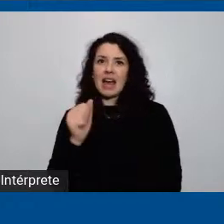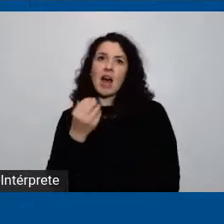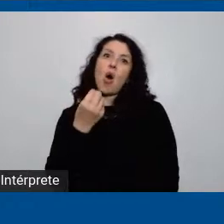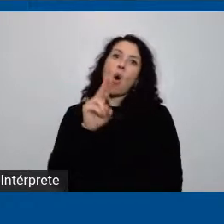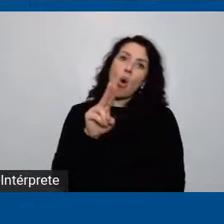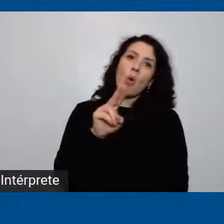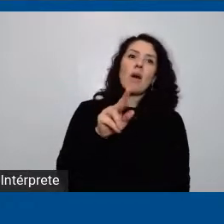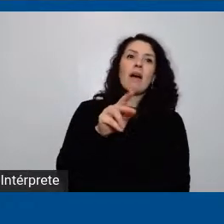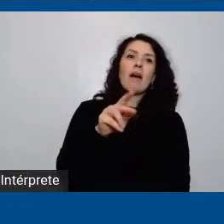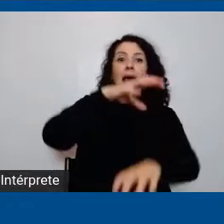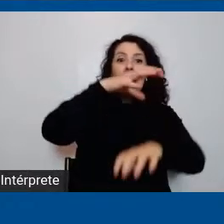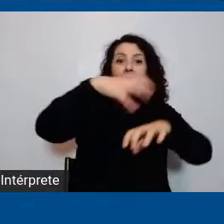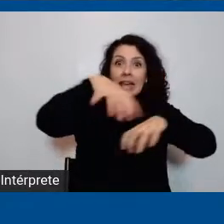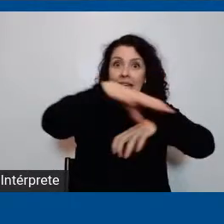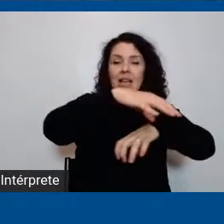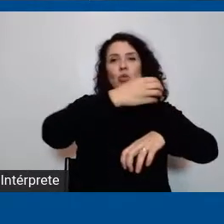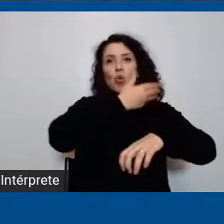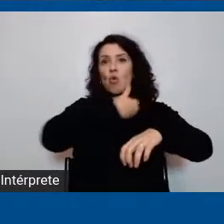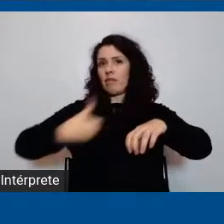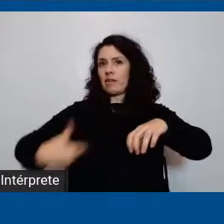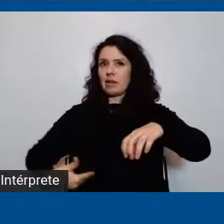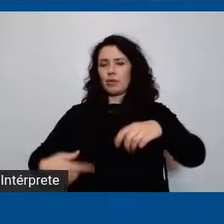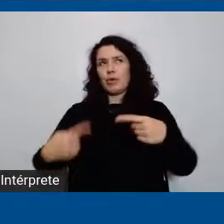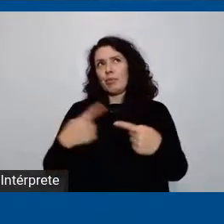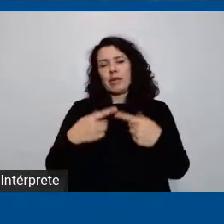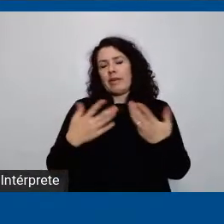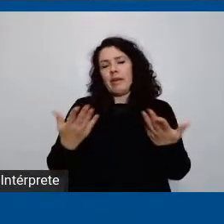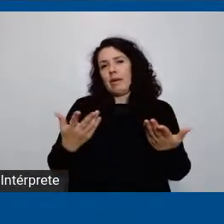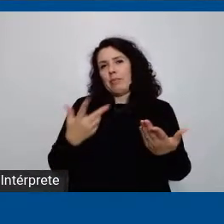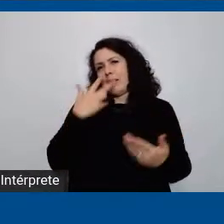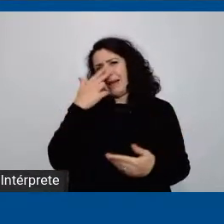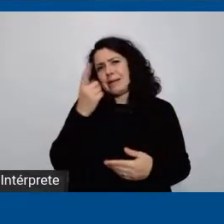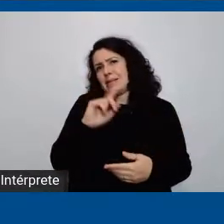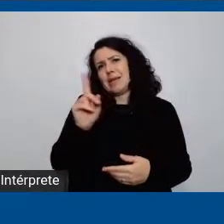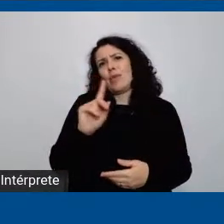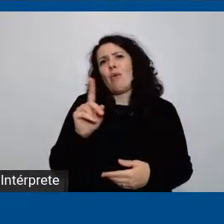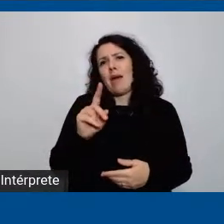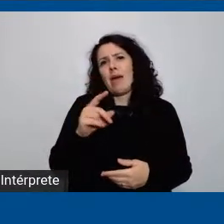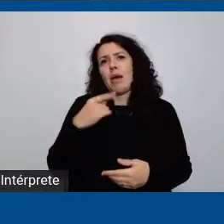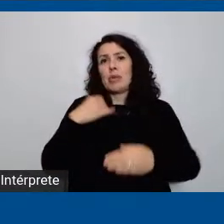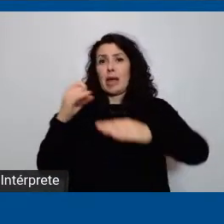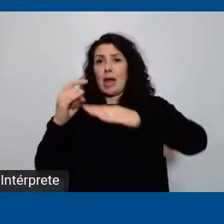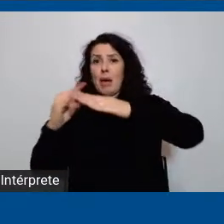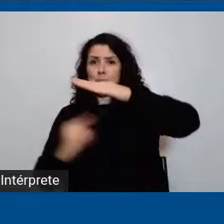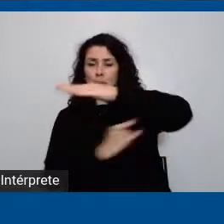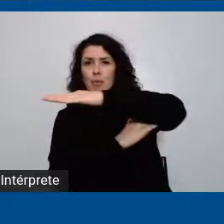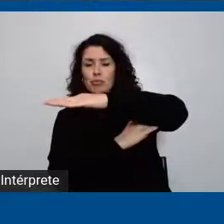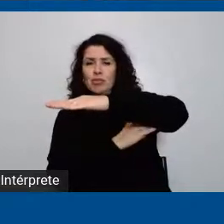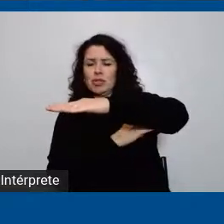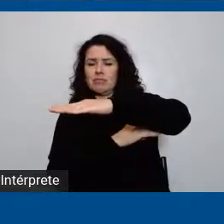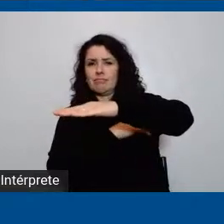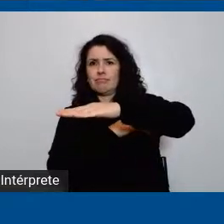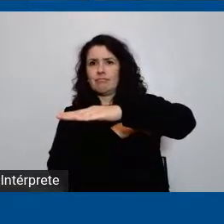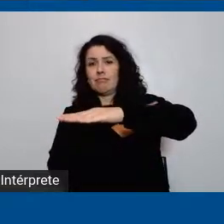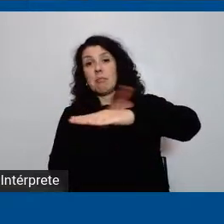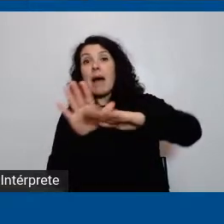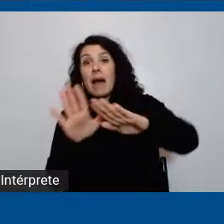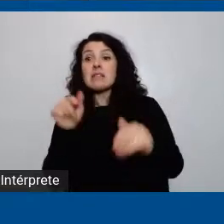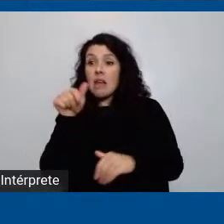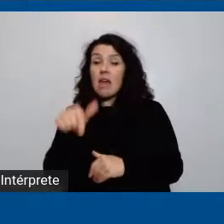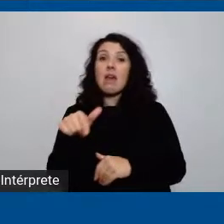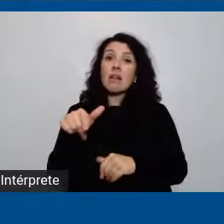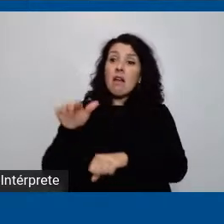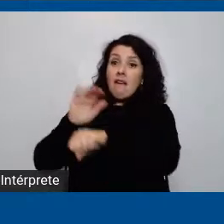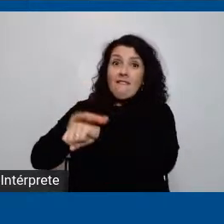ilha, porque a gente chega ali pela, né, nem sente que passou numa pontezinha. Mas o Gilberto fez,